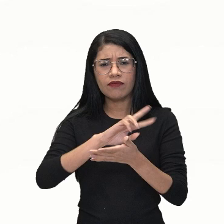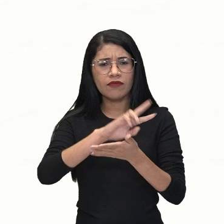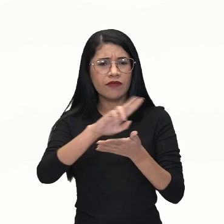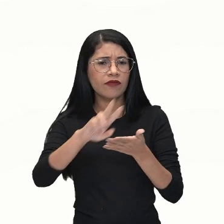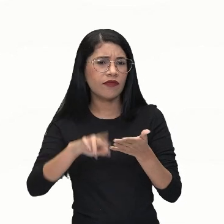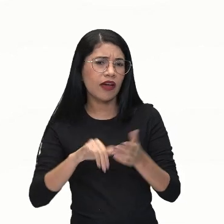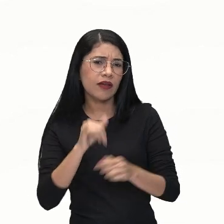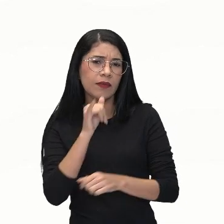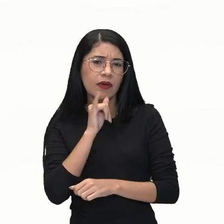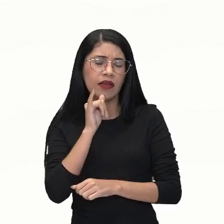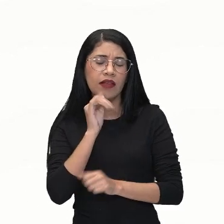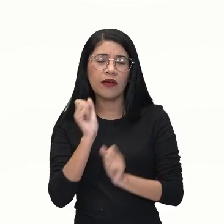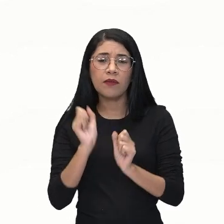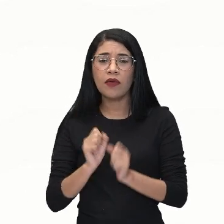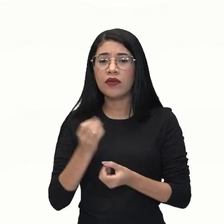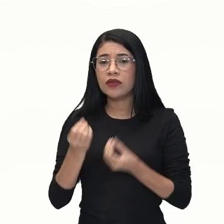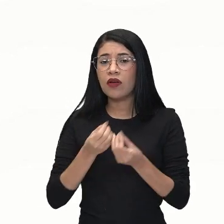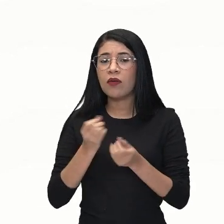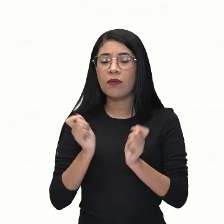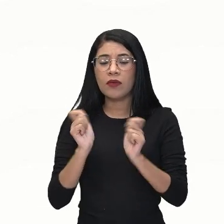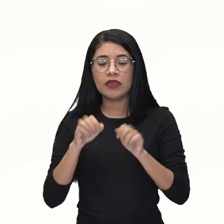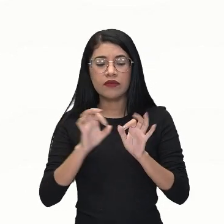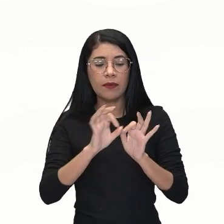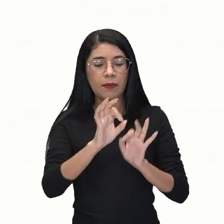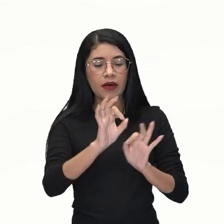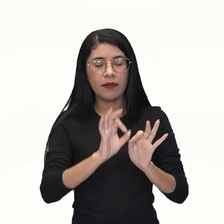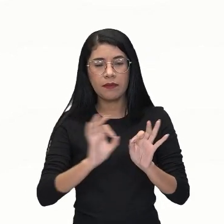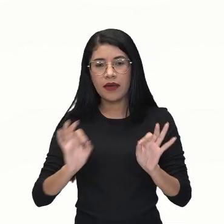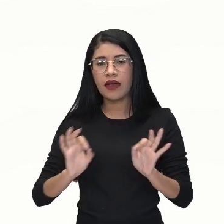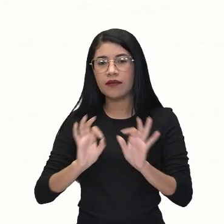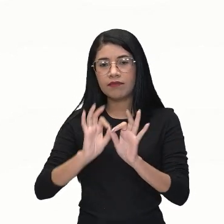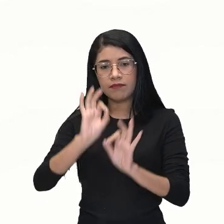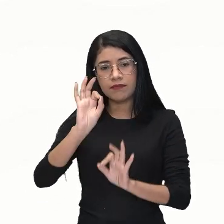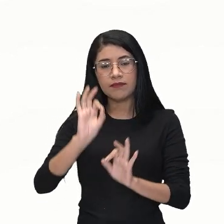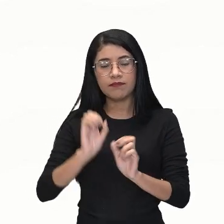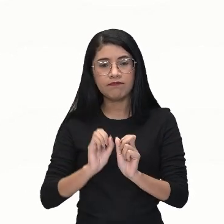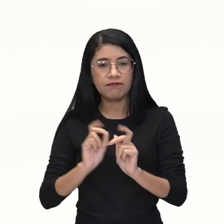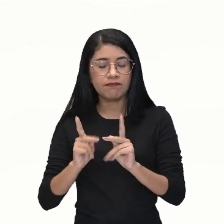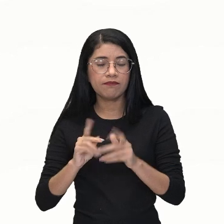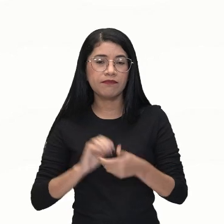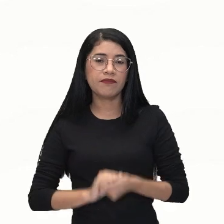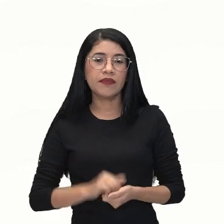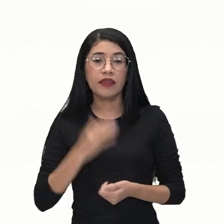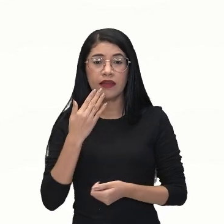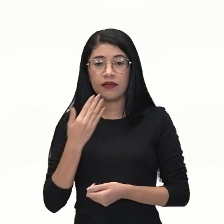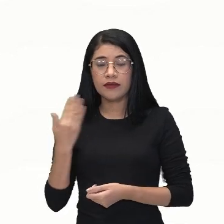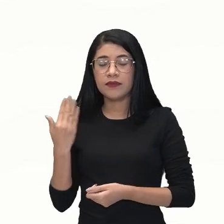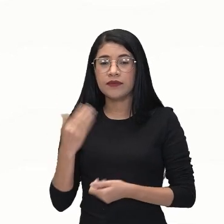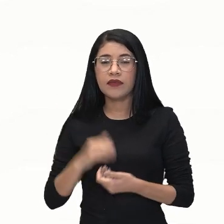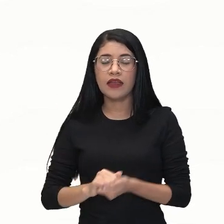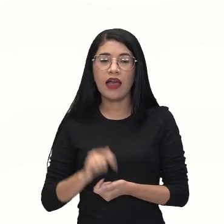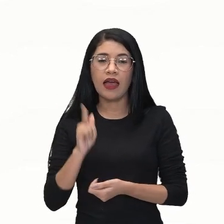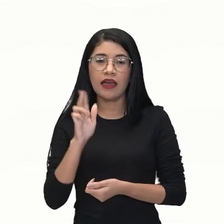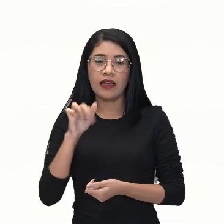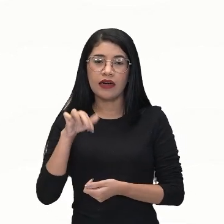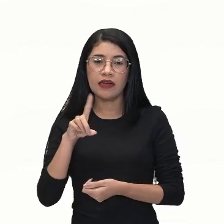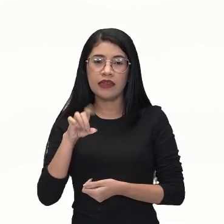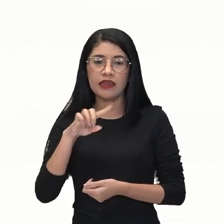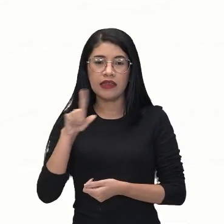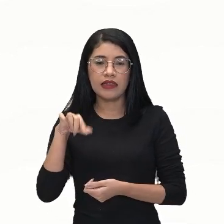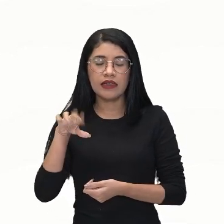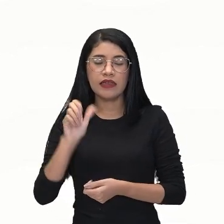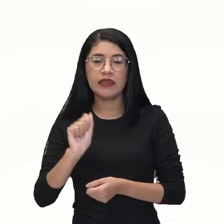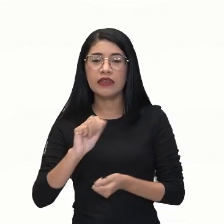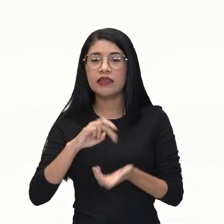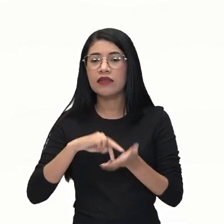aquilo que pode ser medido, ok? Então, olha aí, ó, grandeza é tudo aquilo que pode